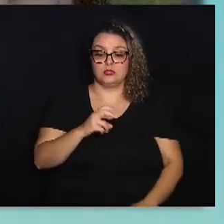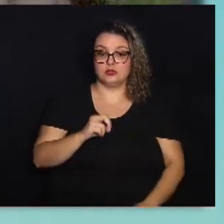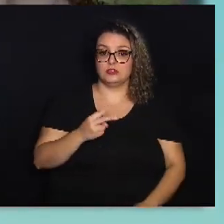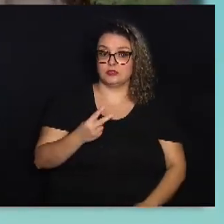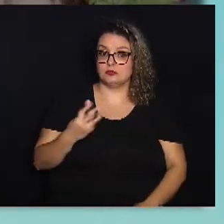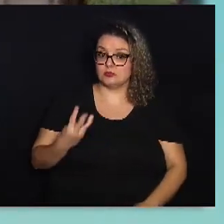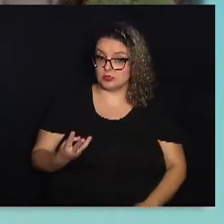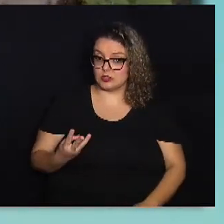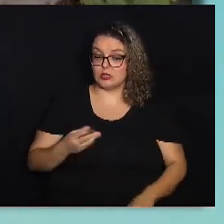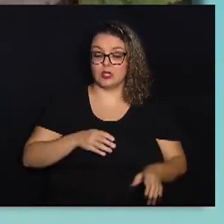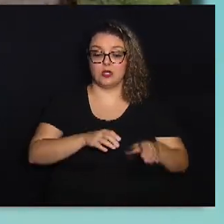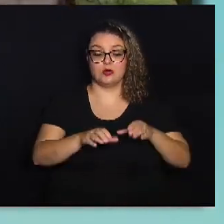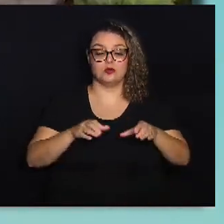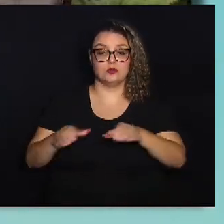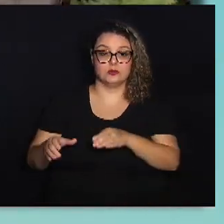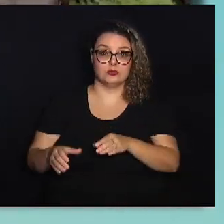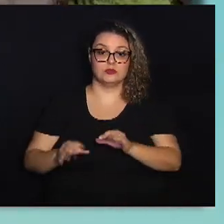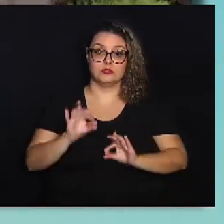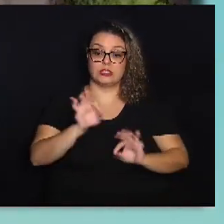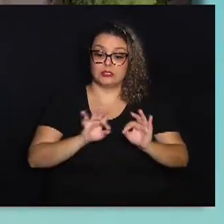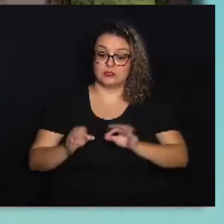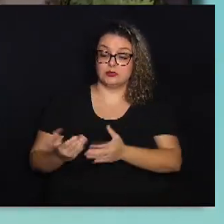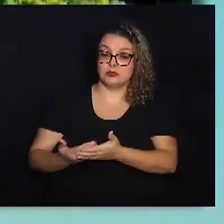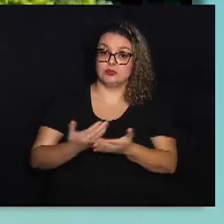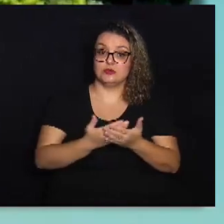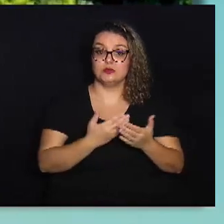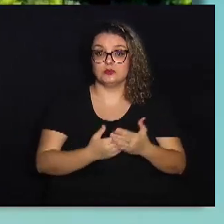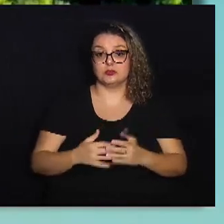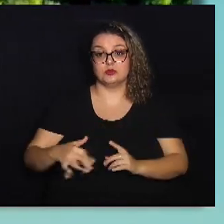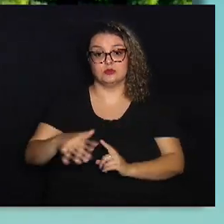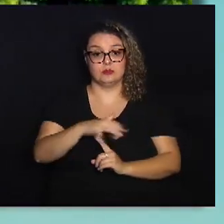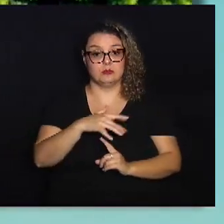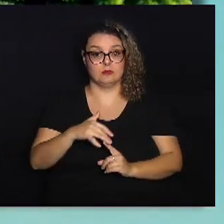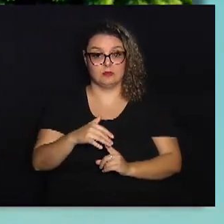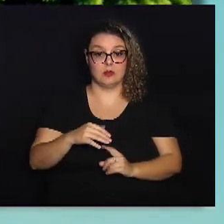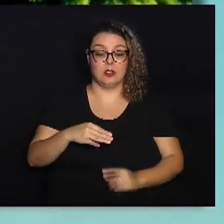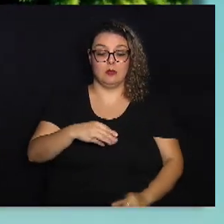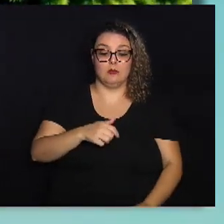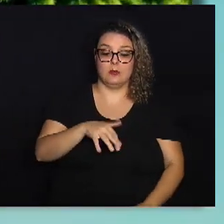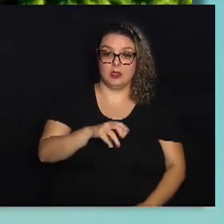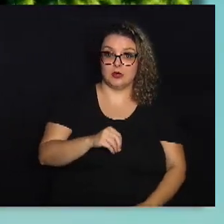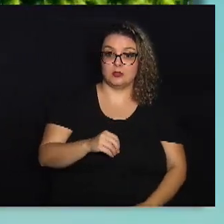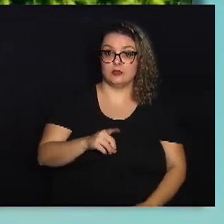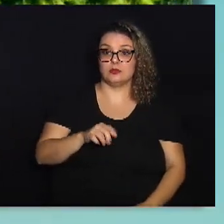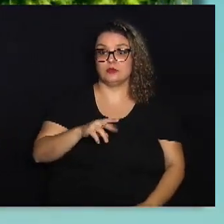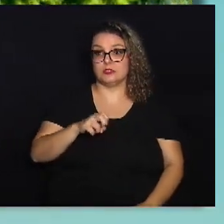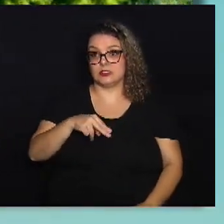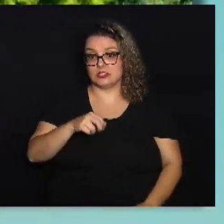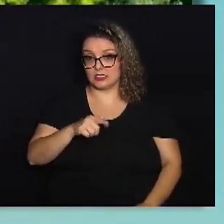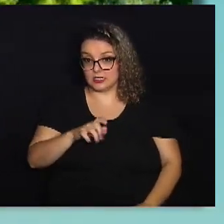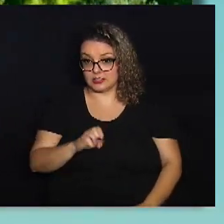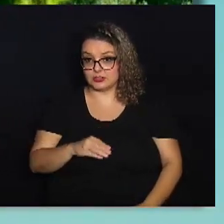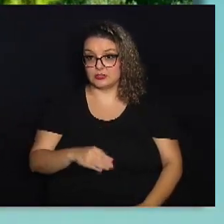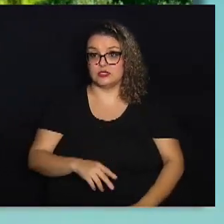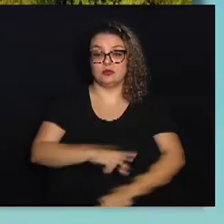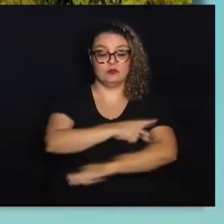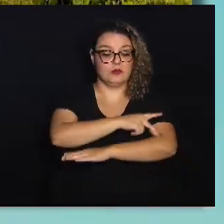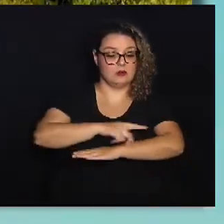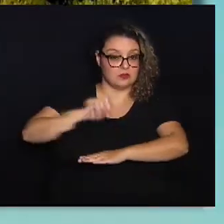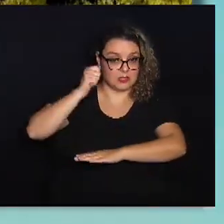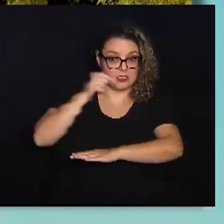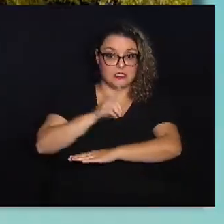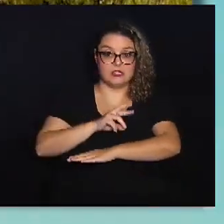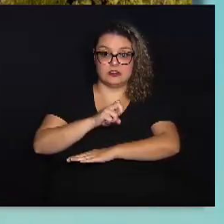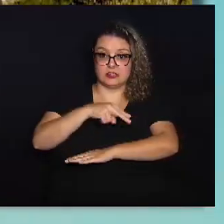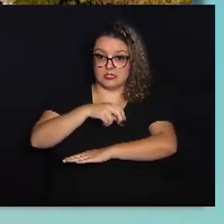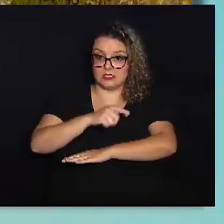a coordenadoria elaborou estudos ambientais para obras de macrodrenagem, pavimentação e drenagem executadas